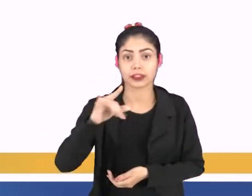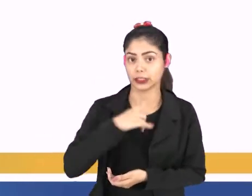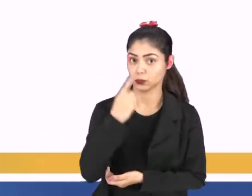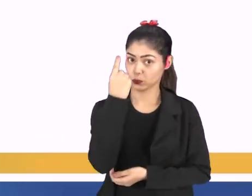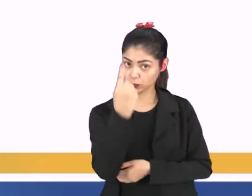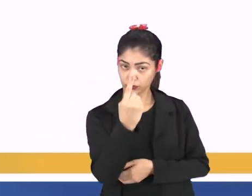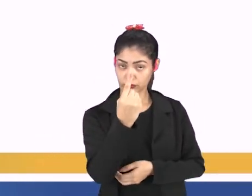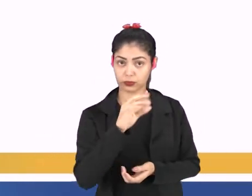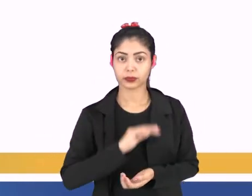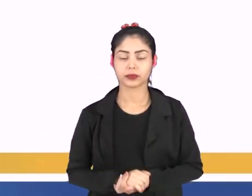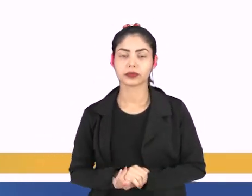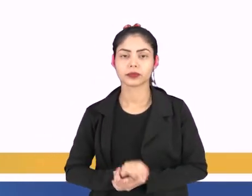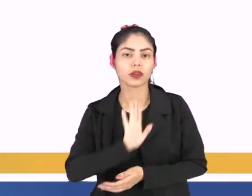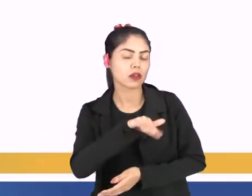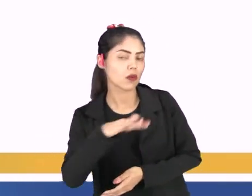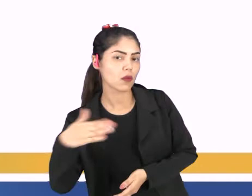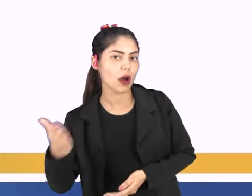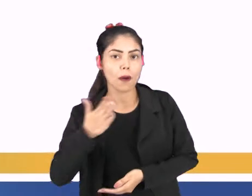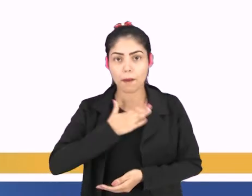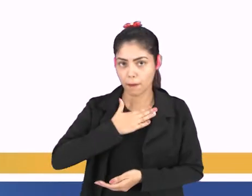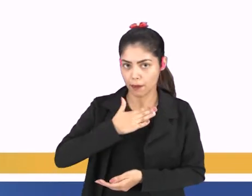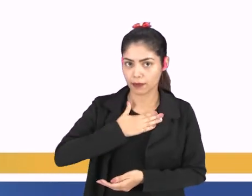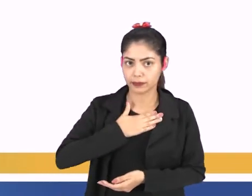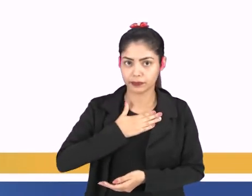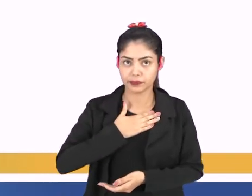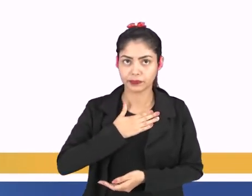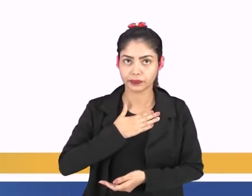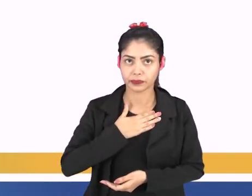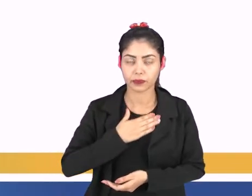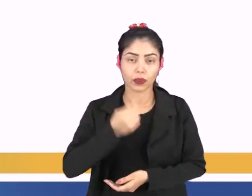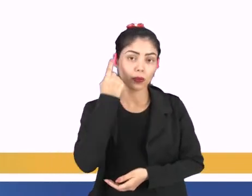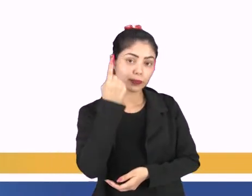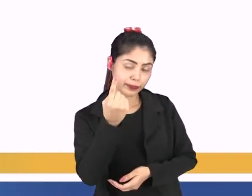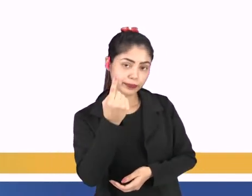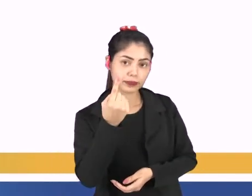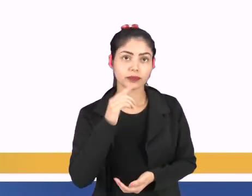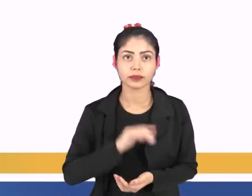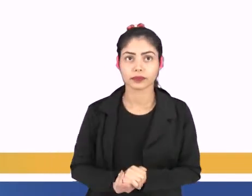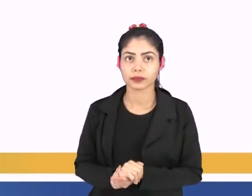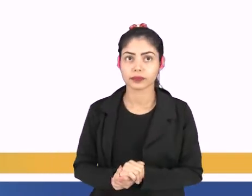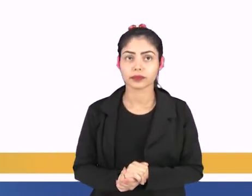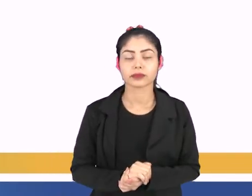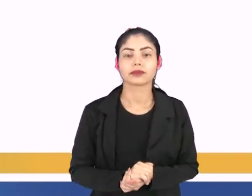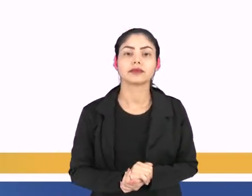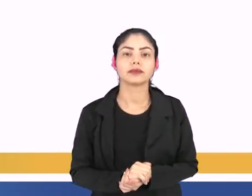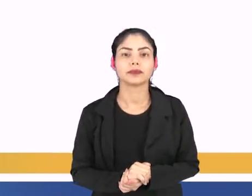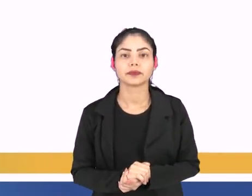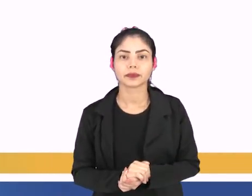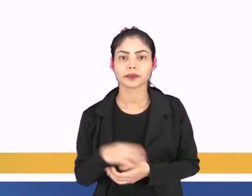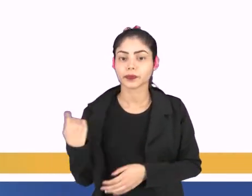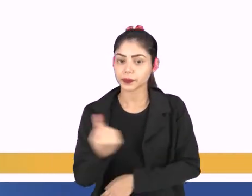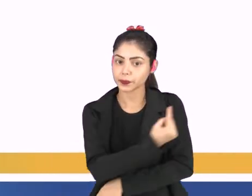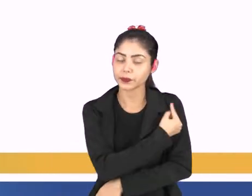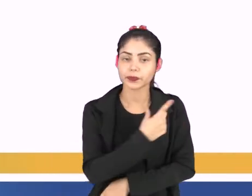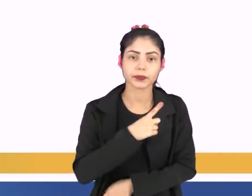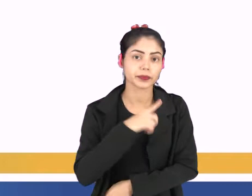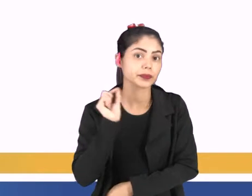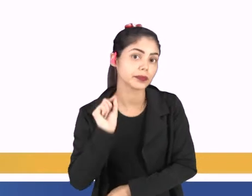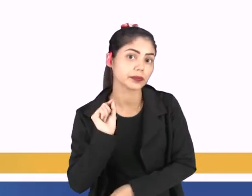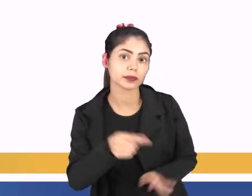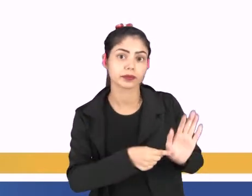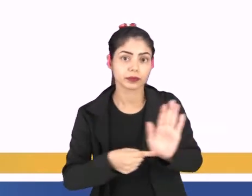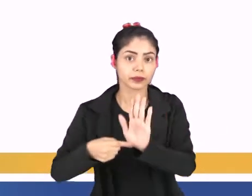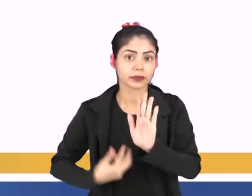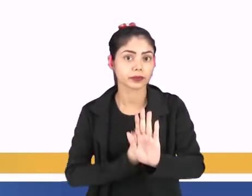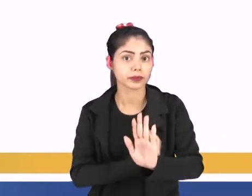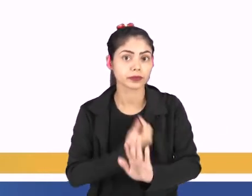1. Quando o meu binômio foi elevado ao grau 1, ao expoente 1, nós temos a presença